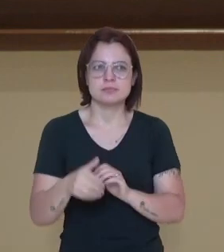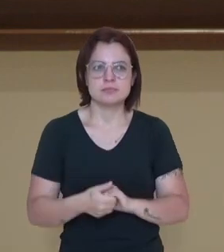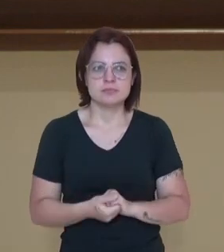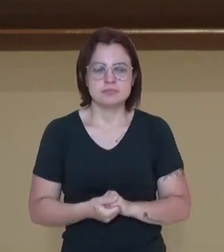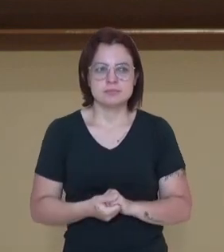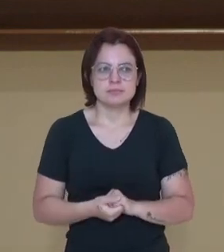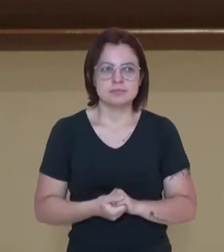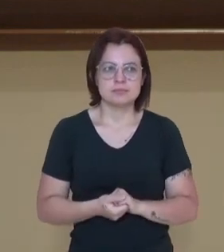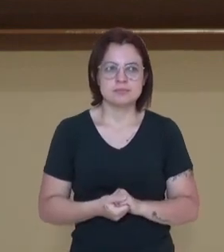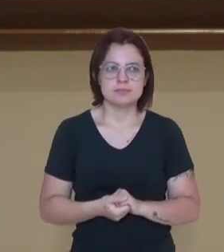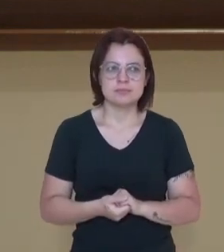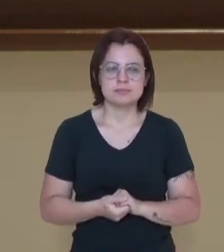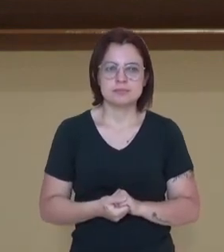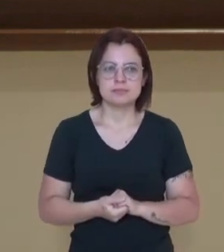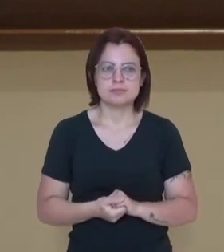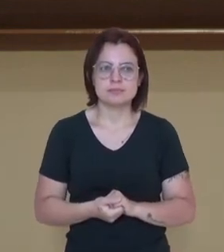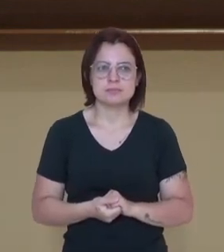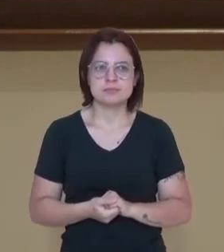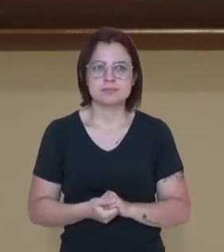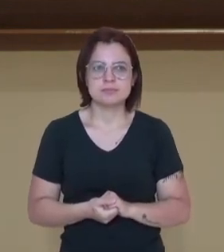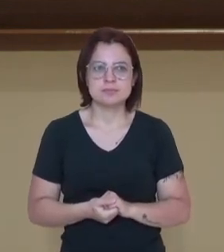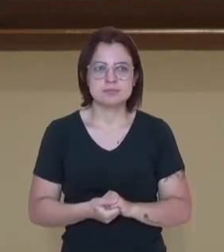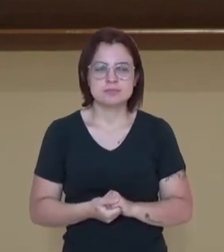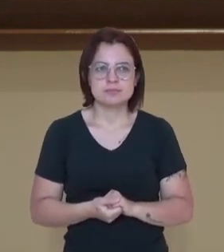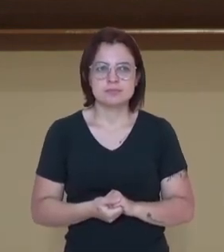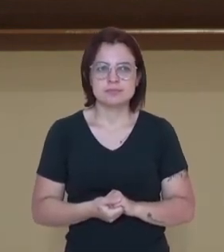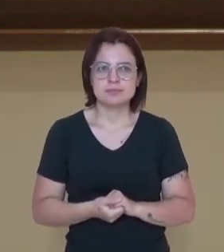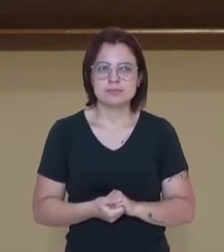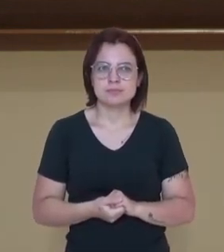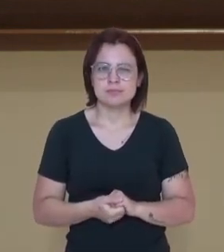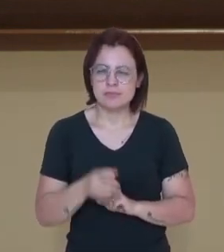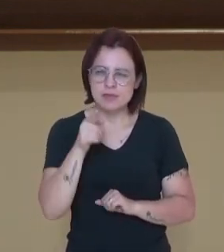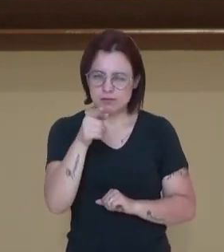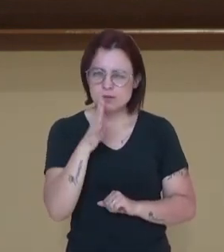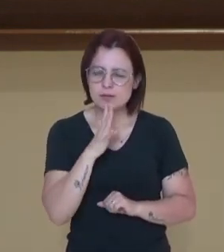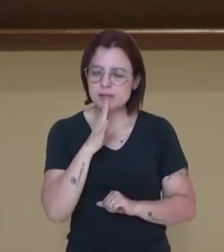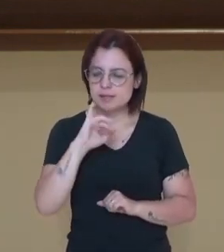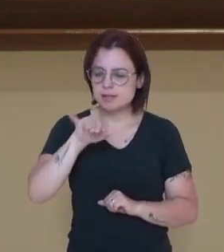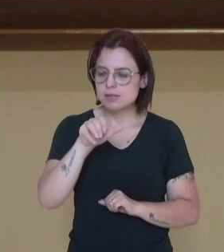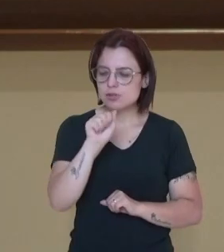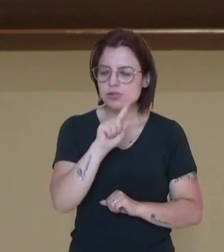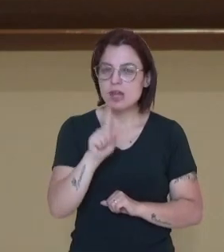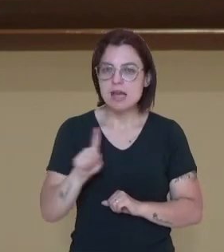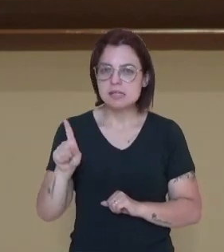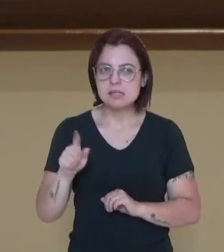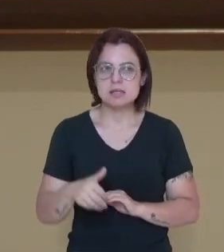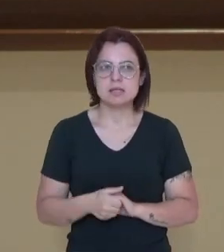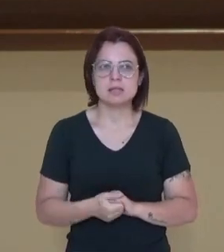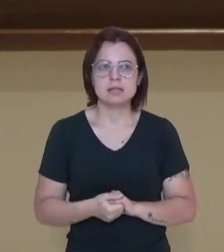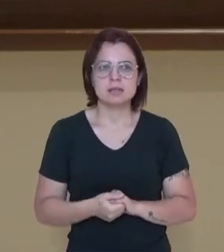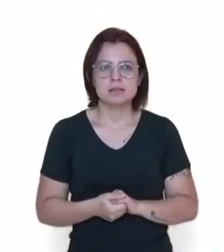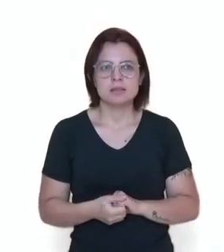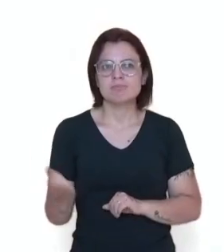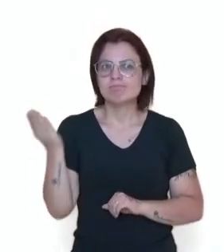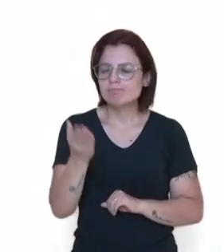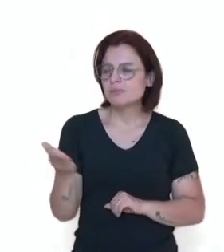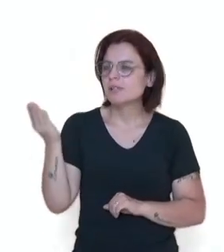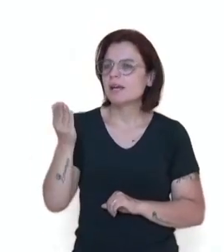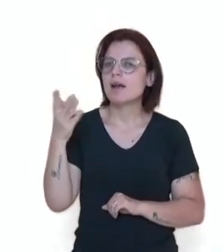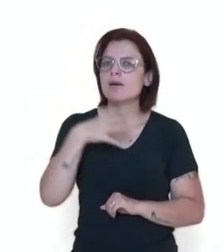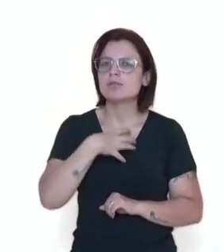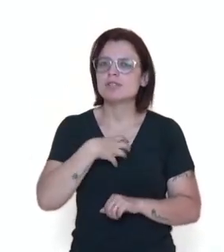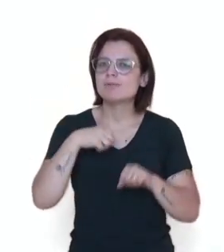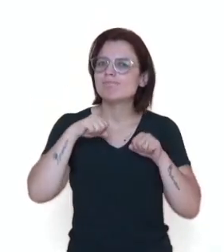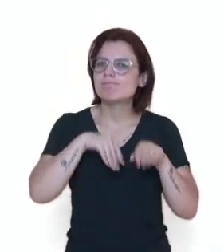experimentando os objetos à sua volta. Você já ouviu falar em jazz? Ele é uma